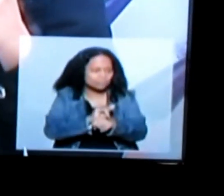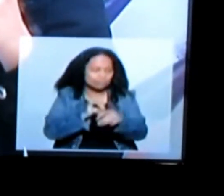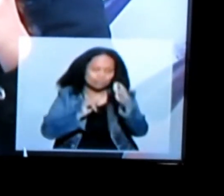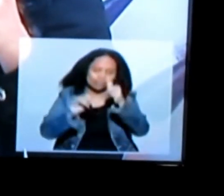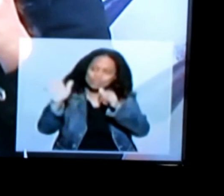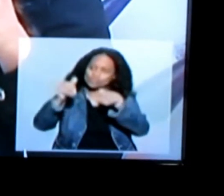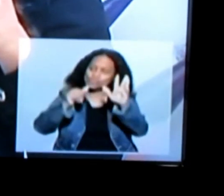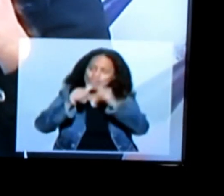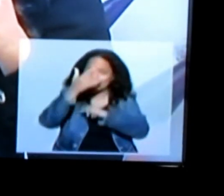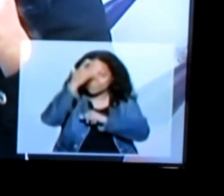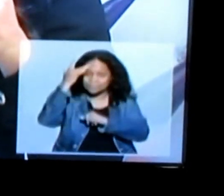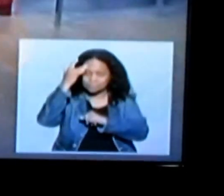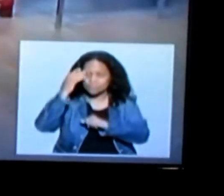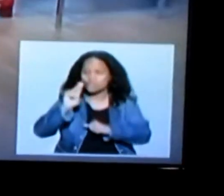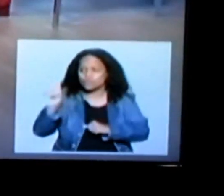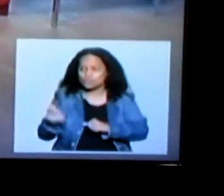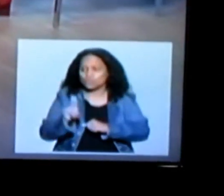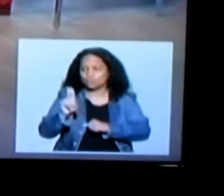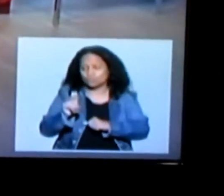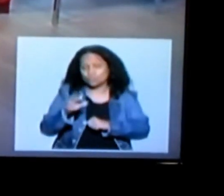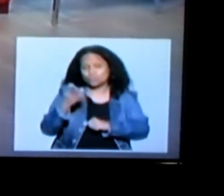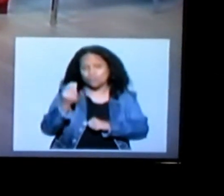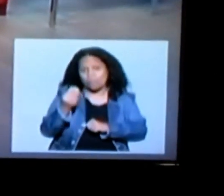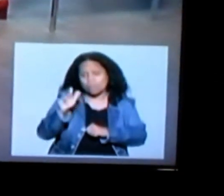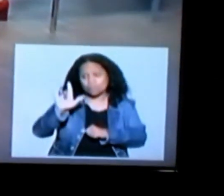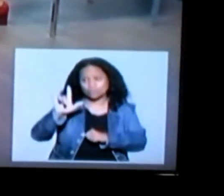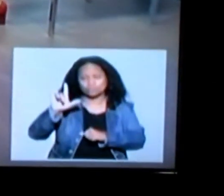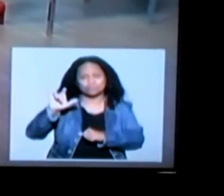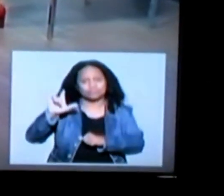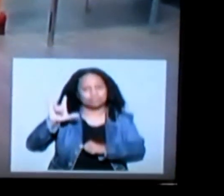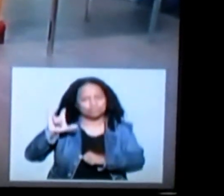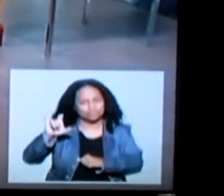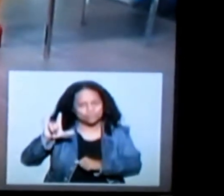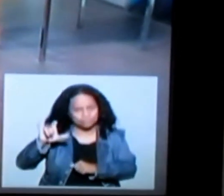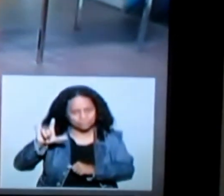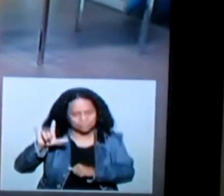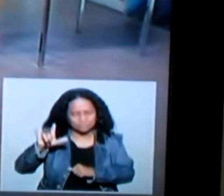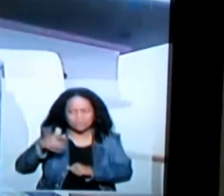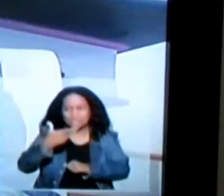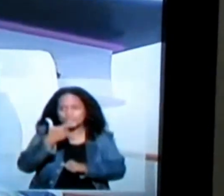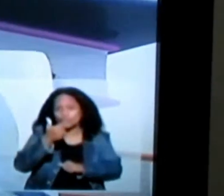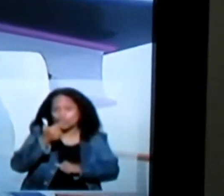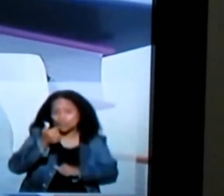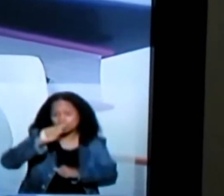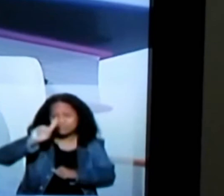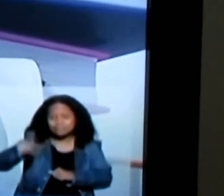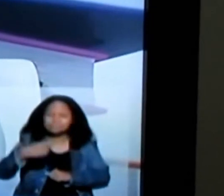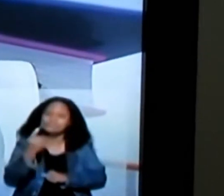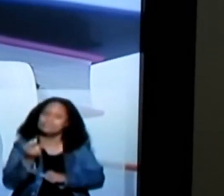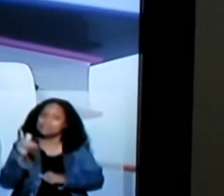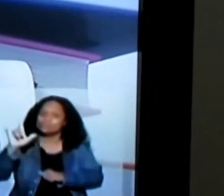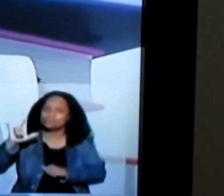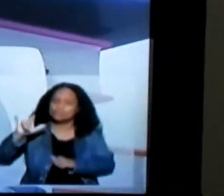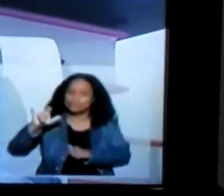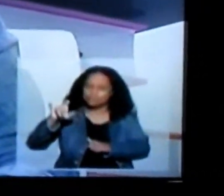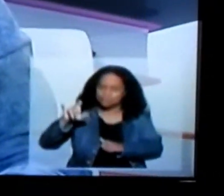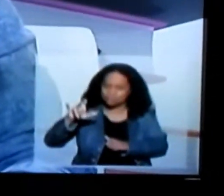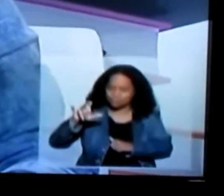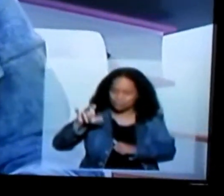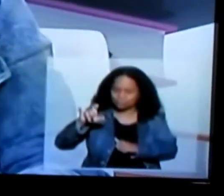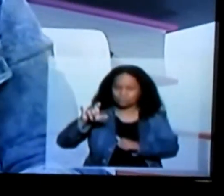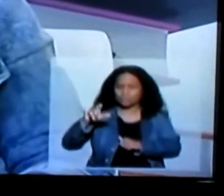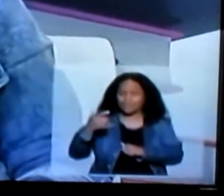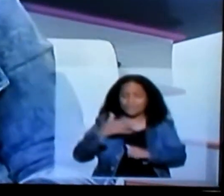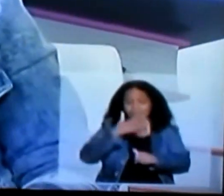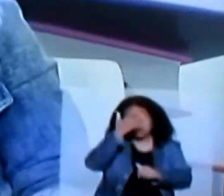para ele? Eu uso muito o Instagram. Eu, na verdade, eu comecei com o Instagram. Eu tenho hoje, acho que, 12 mil seguidores no Instagram. E